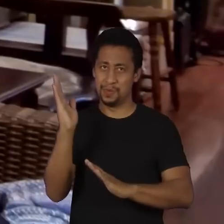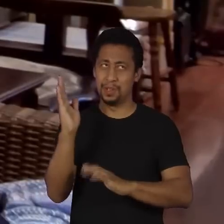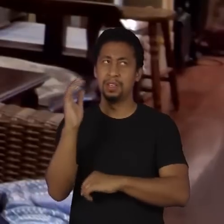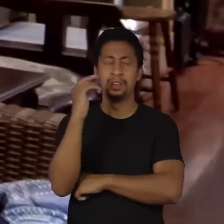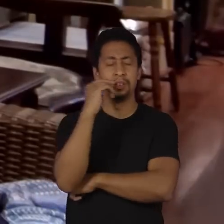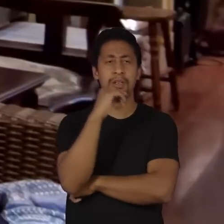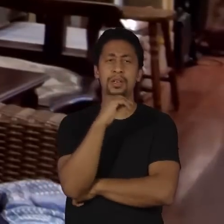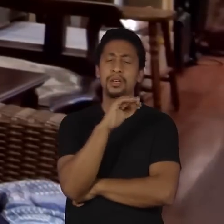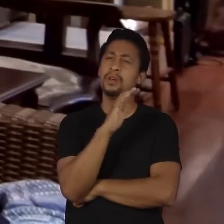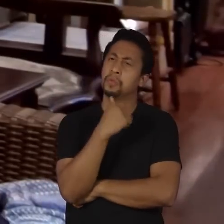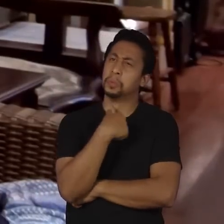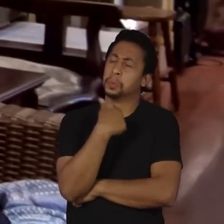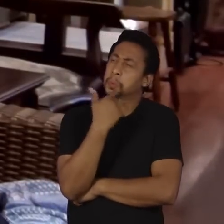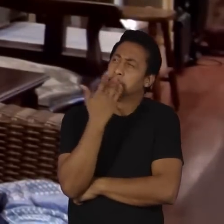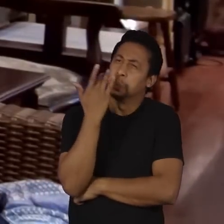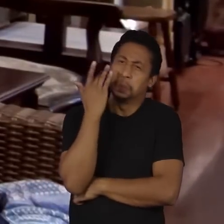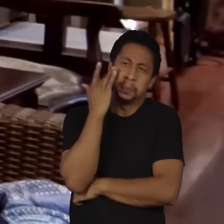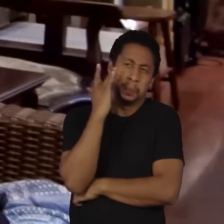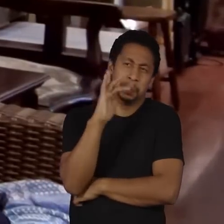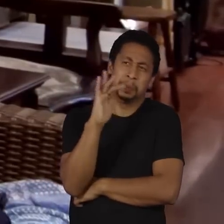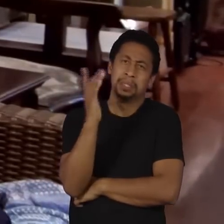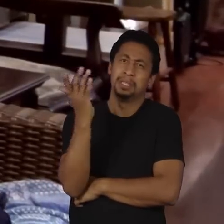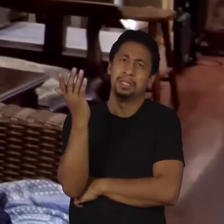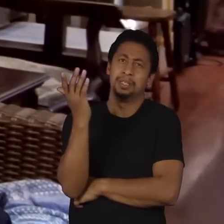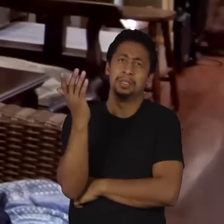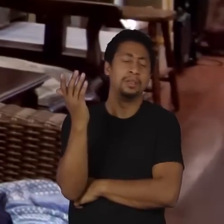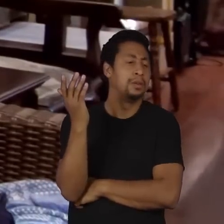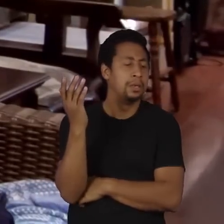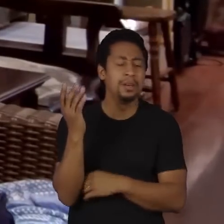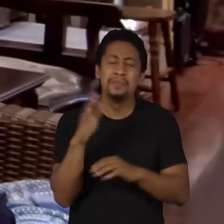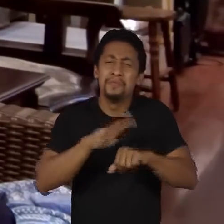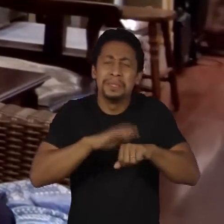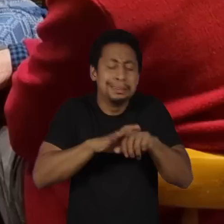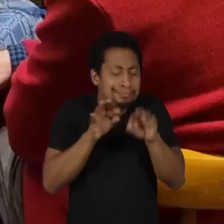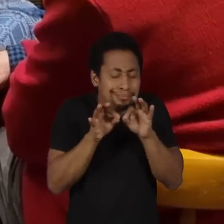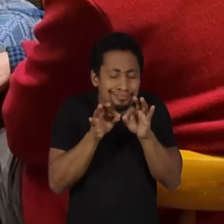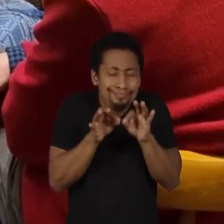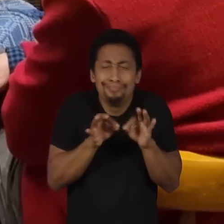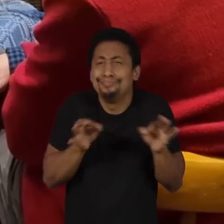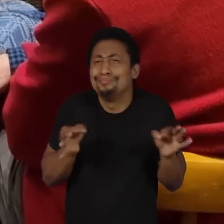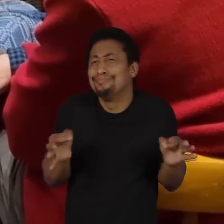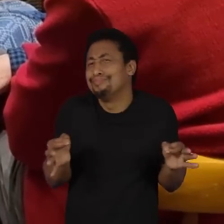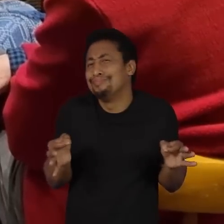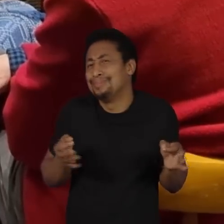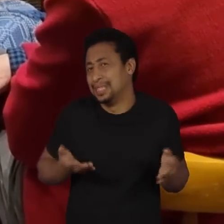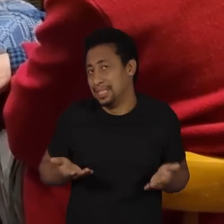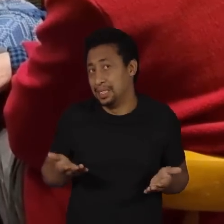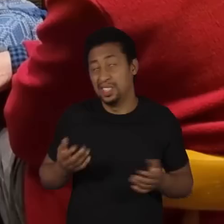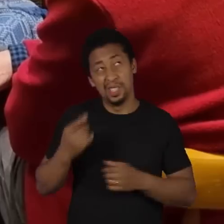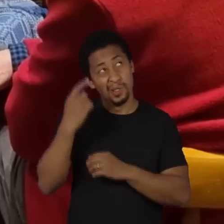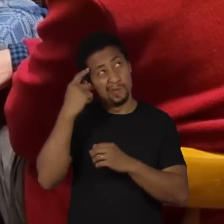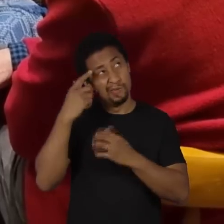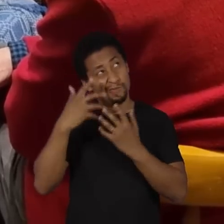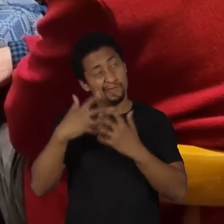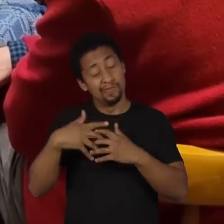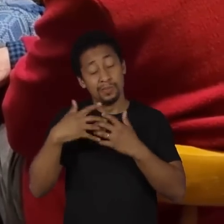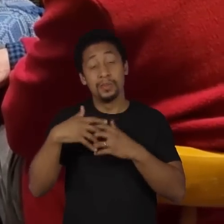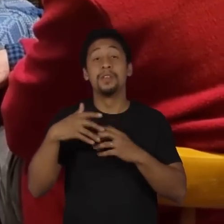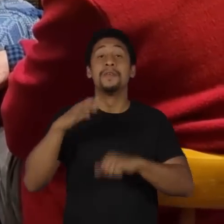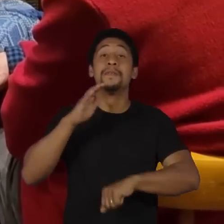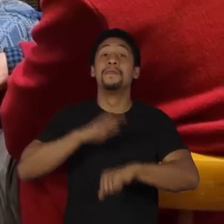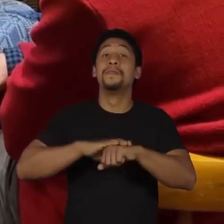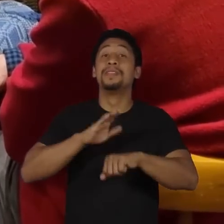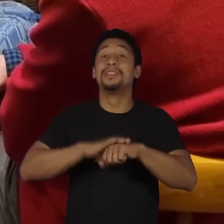Eu falei, eu não sei, ela falou, vamos montar uma coisa simples, Aí andei pensando numa fábula